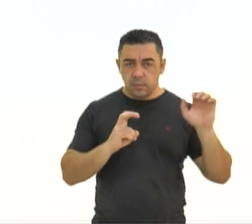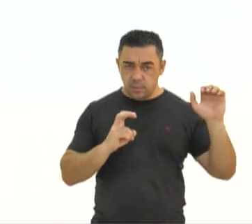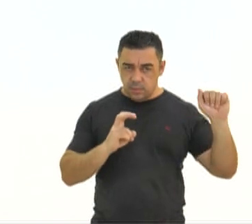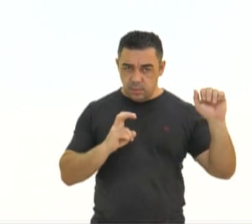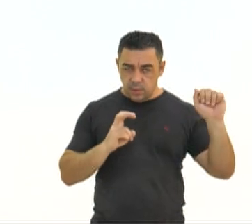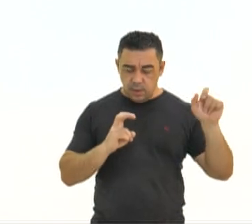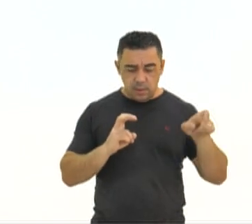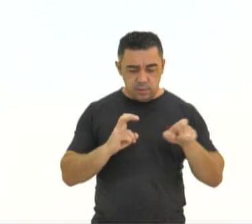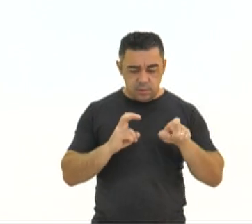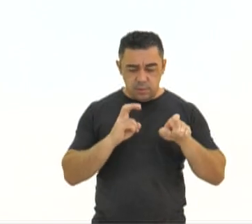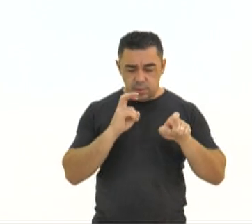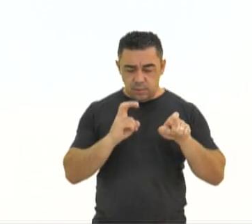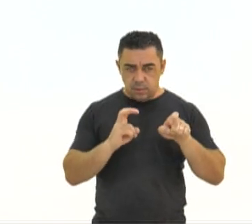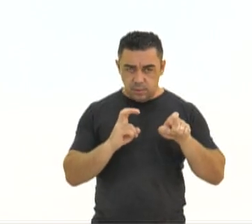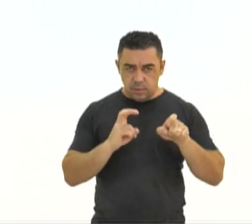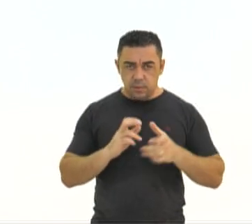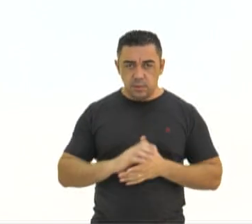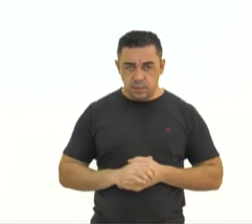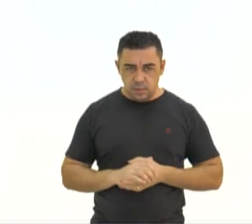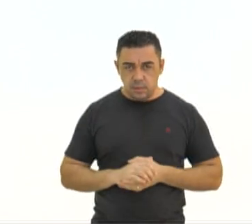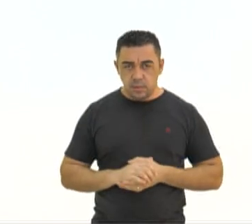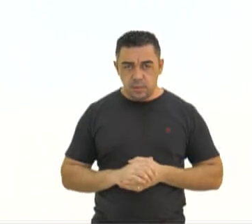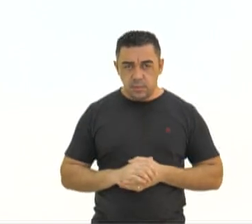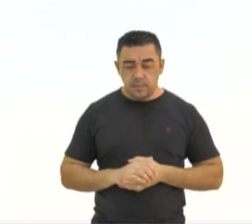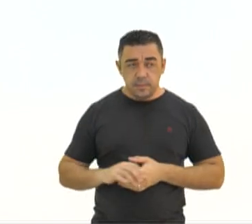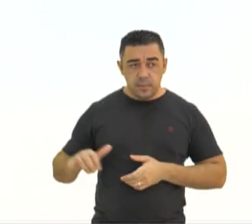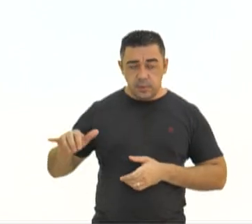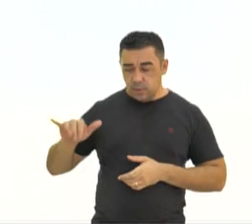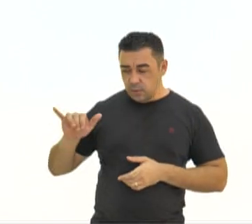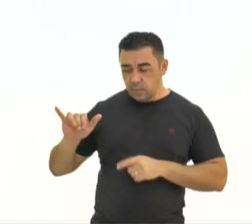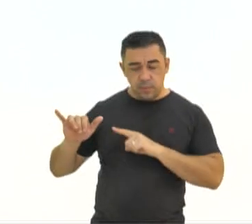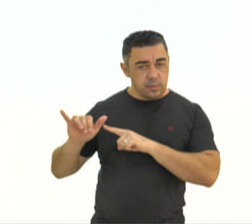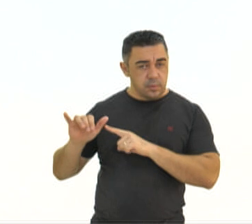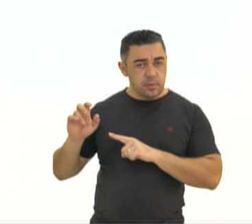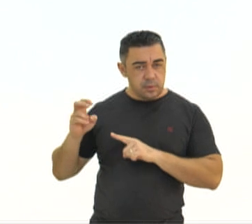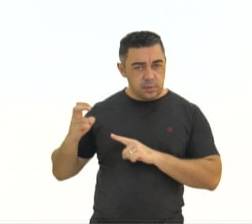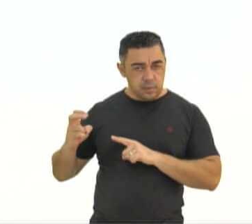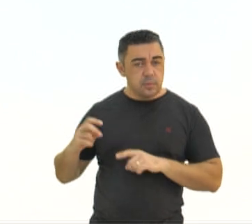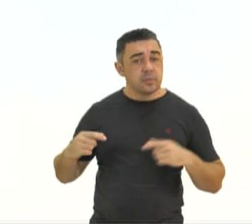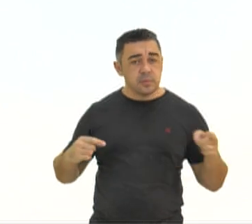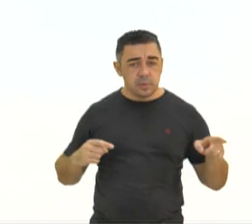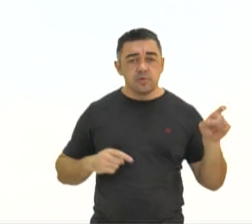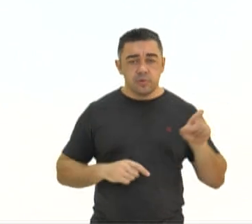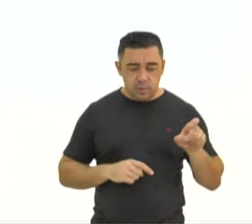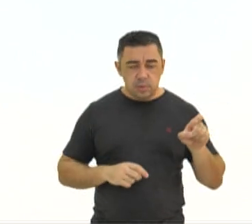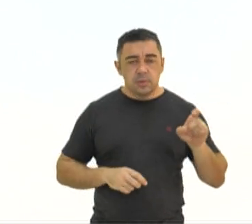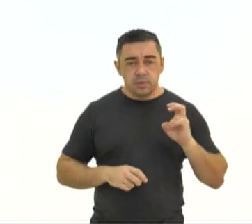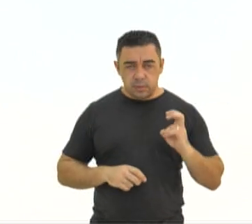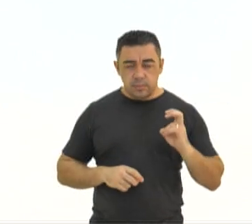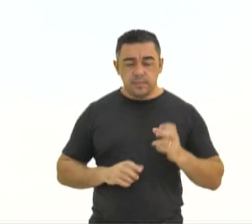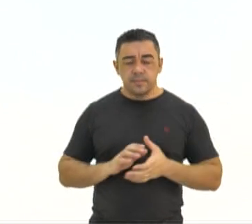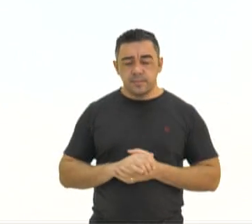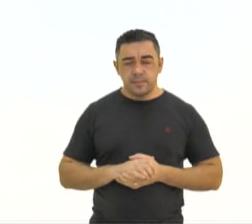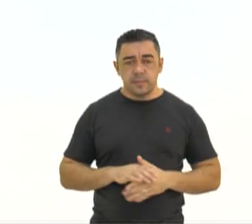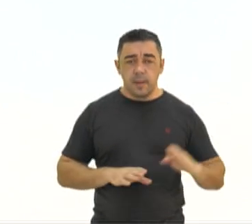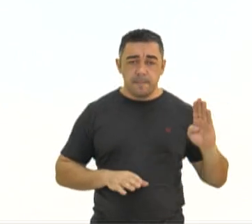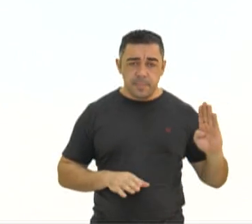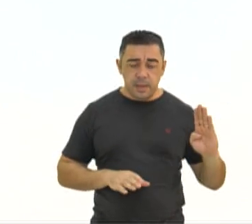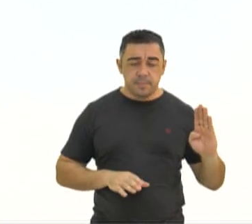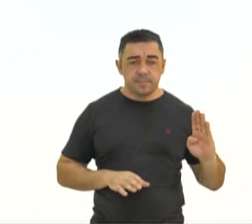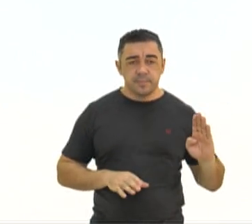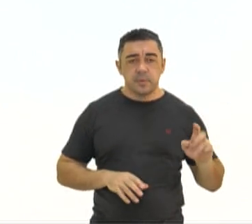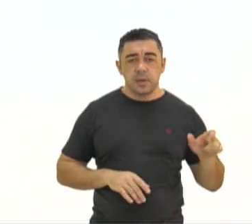A equação letra A, né? Quando y for igual a 5, x também vale 5. E já na letra